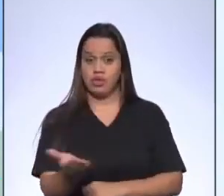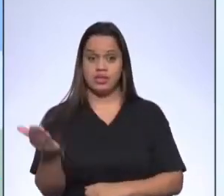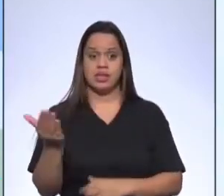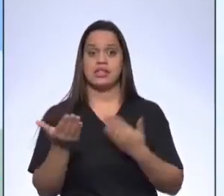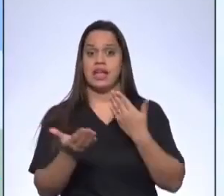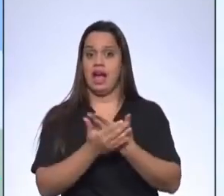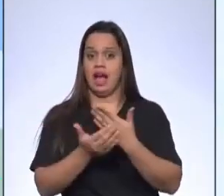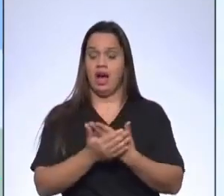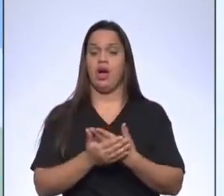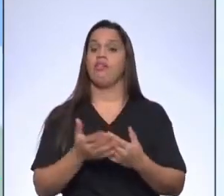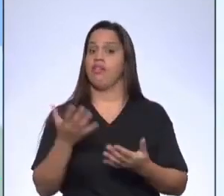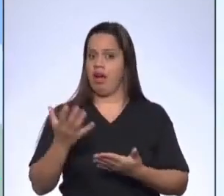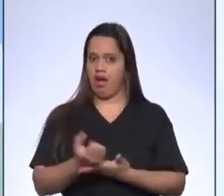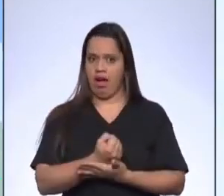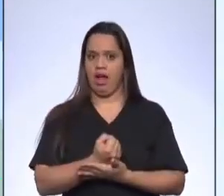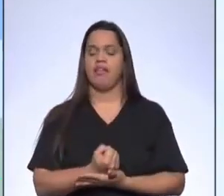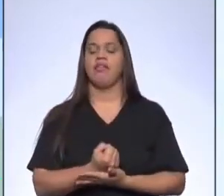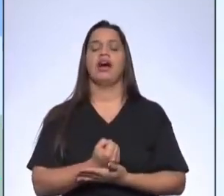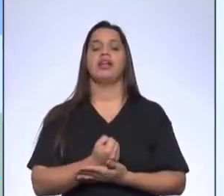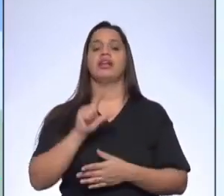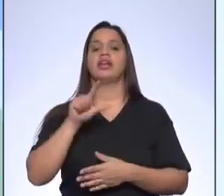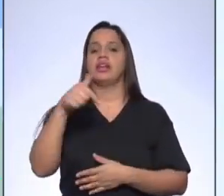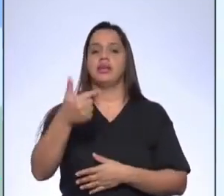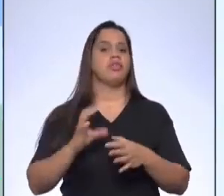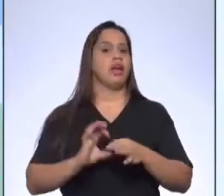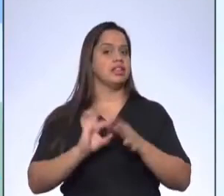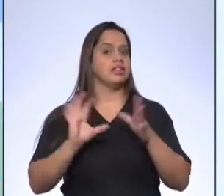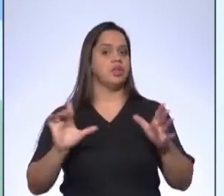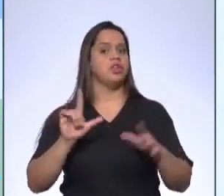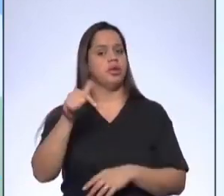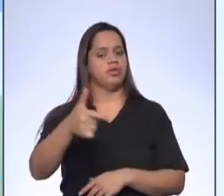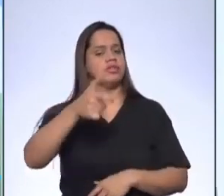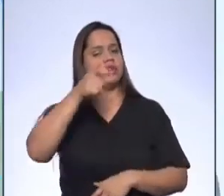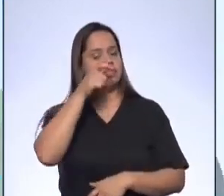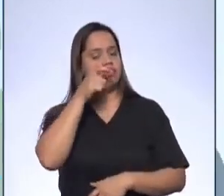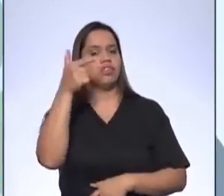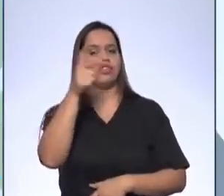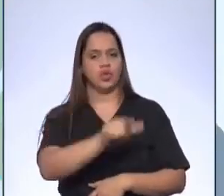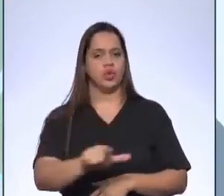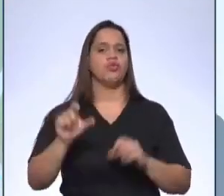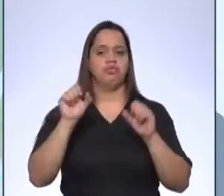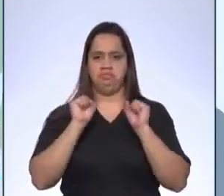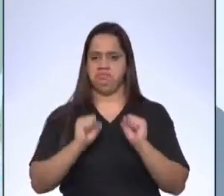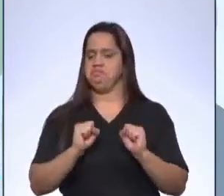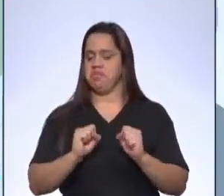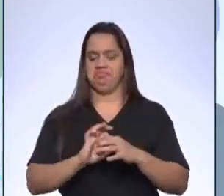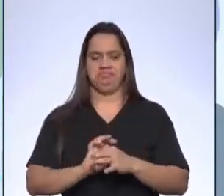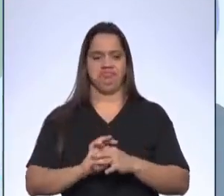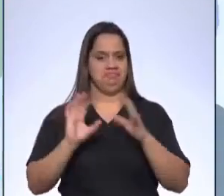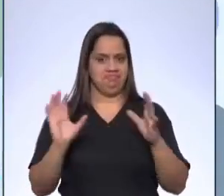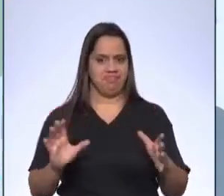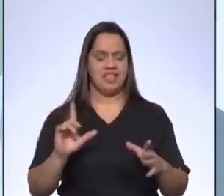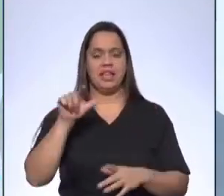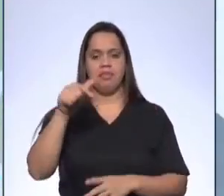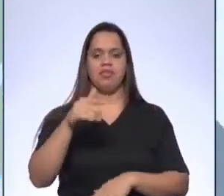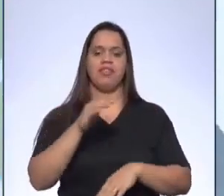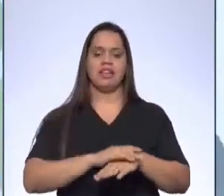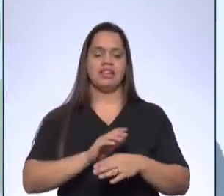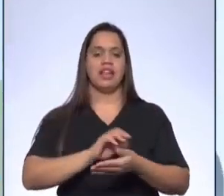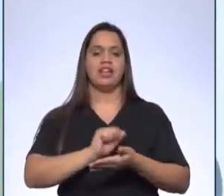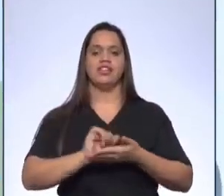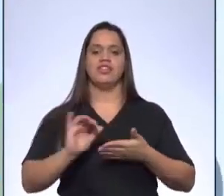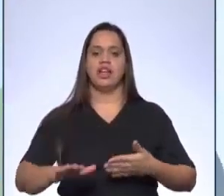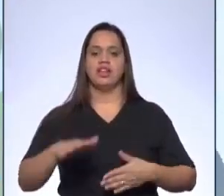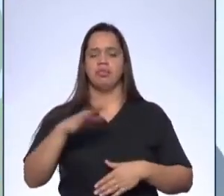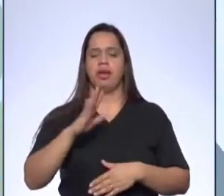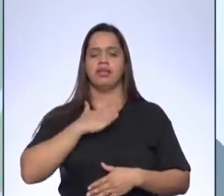vai ficar disponível para vocês terem acesso depois, e aí vocês poderão realizar com mais tranquilidade